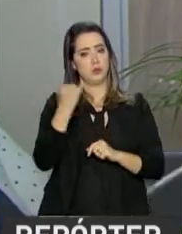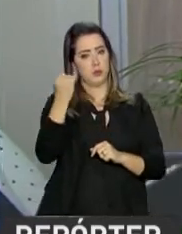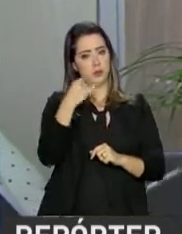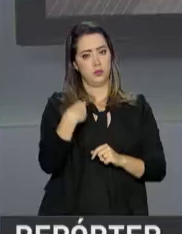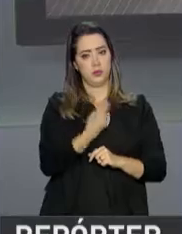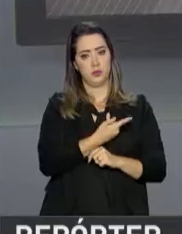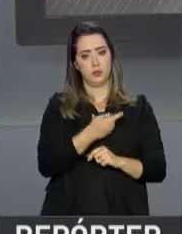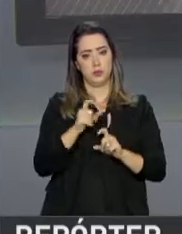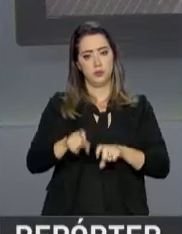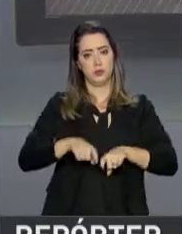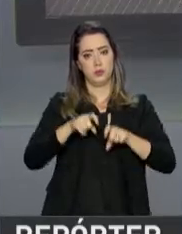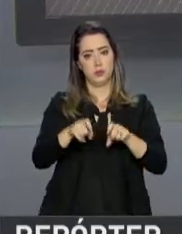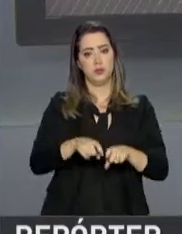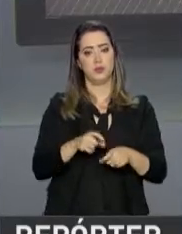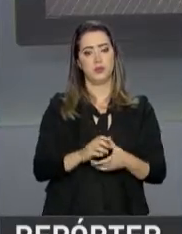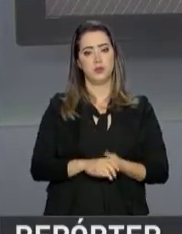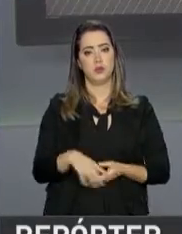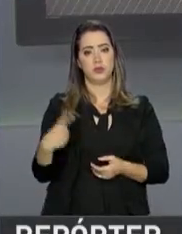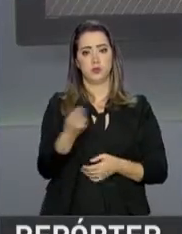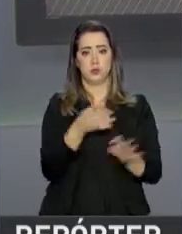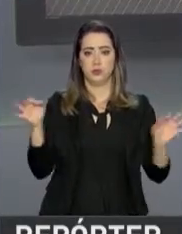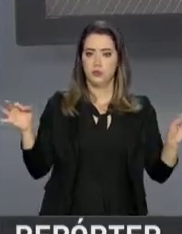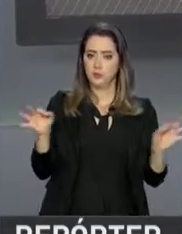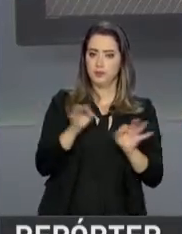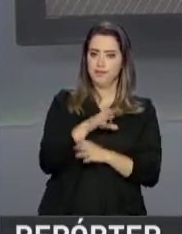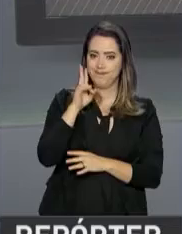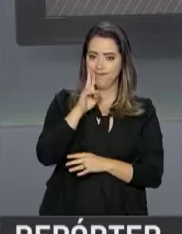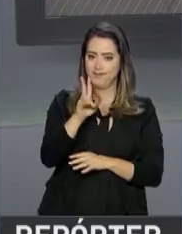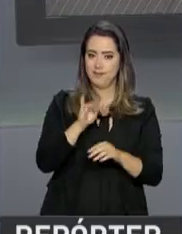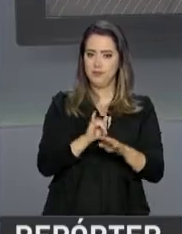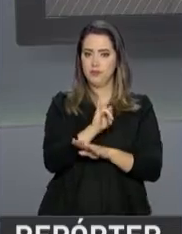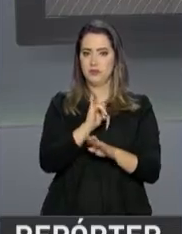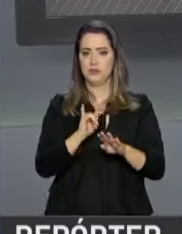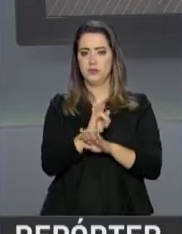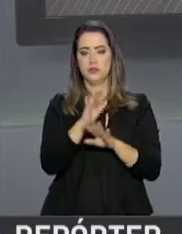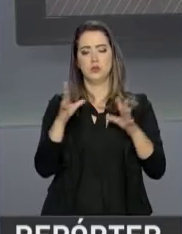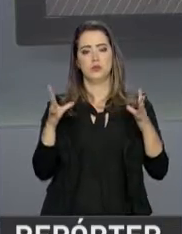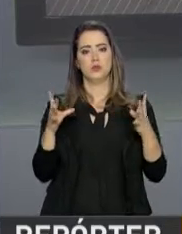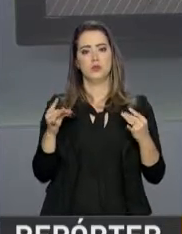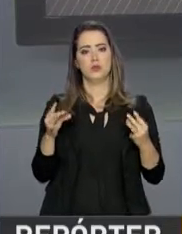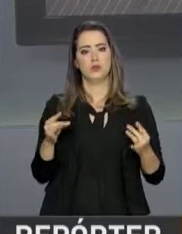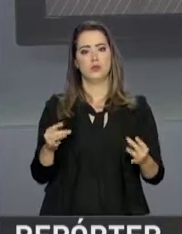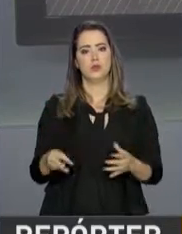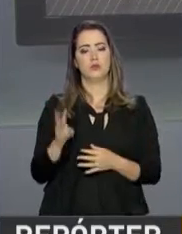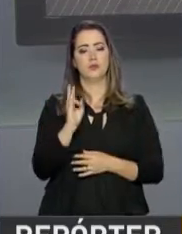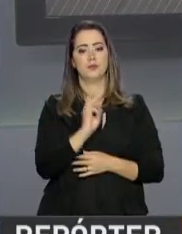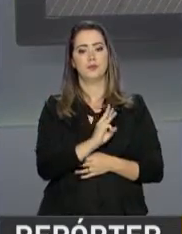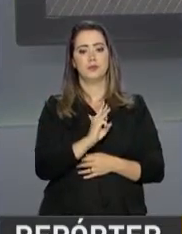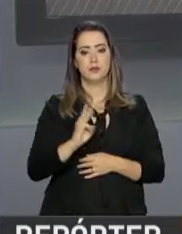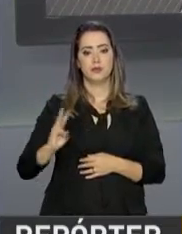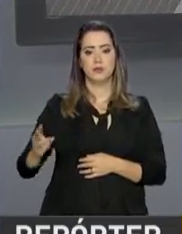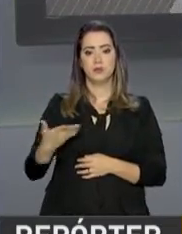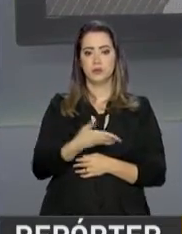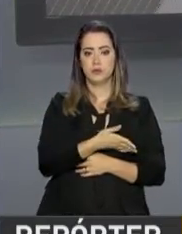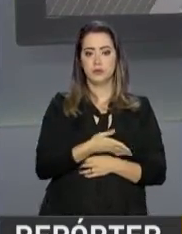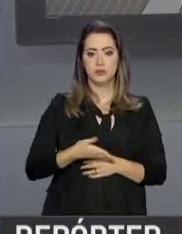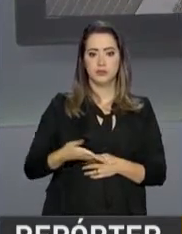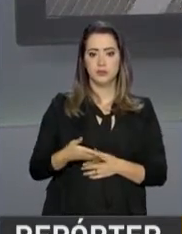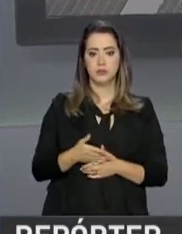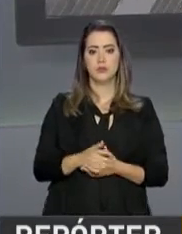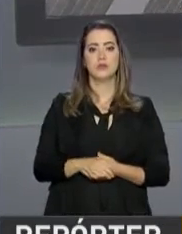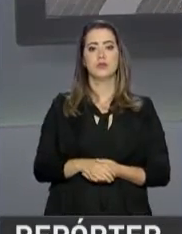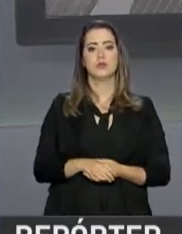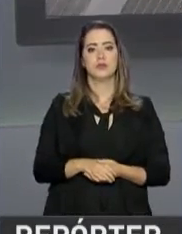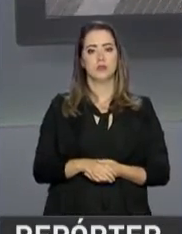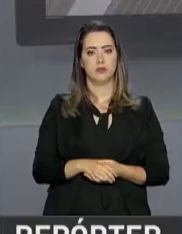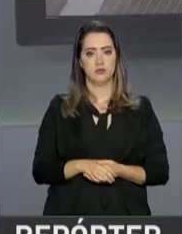mas nós ficamos por aqui você pode rever as reportagens no youtube e toda a nossa programação também está